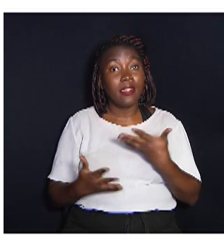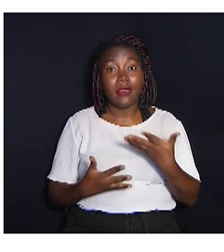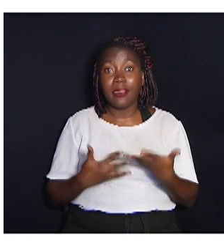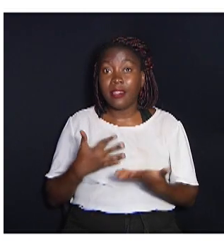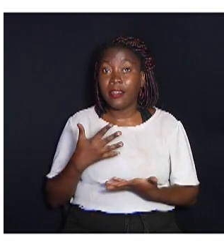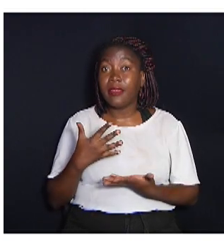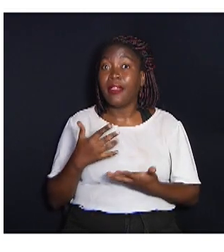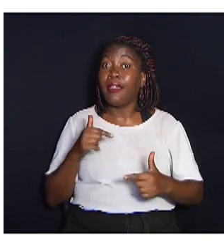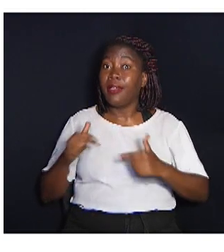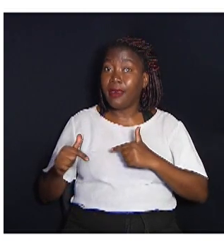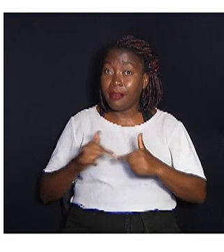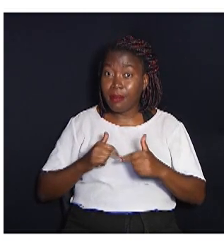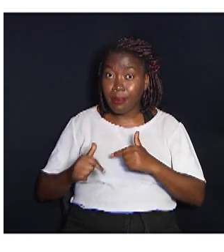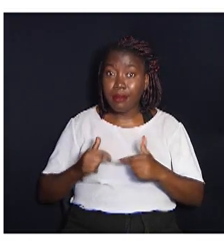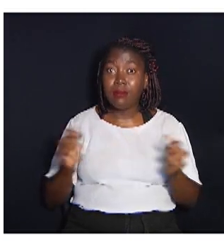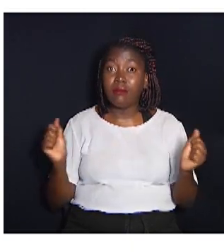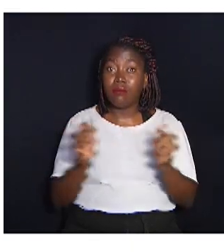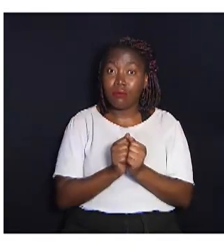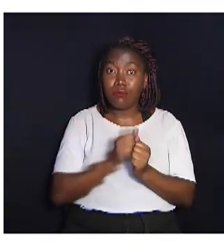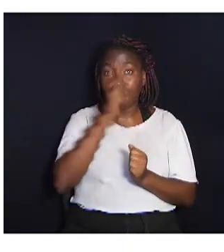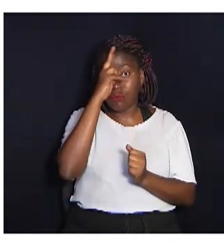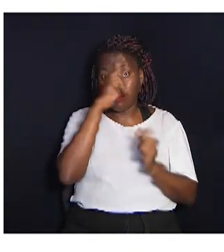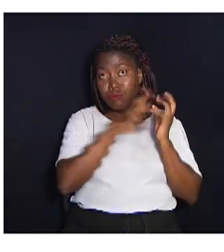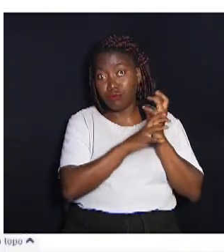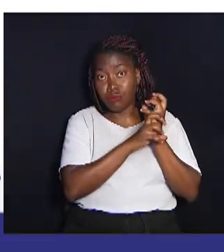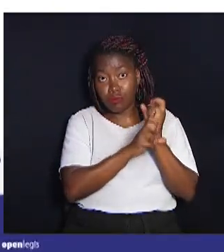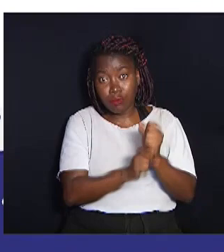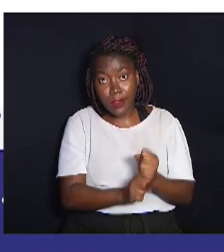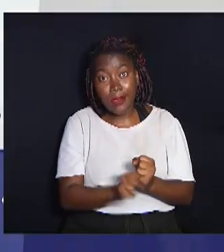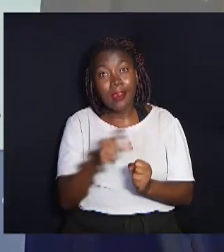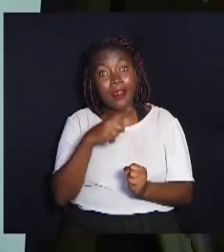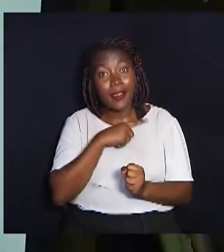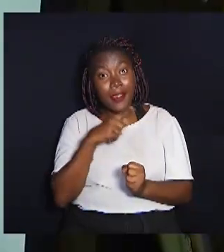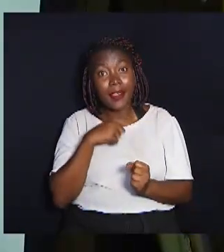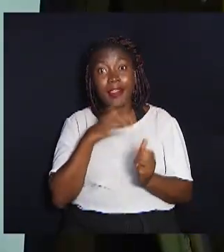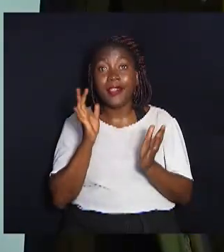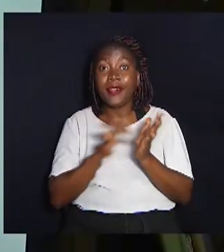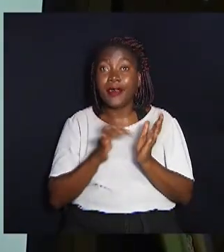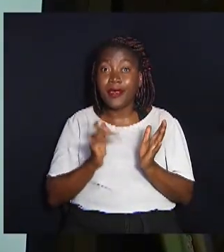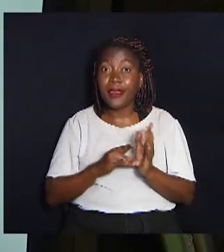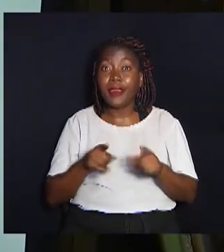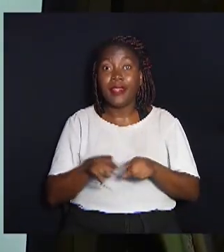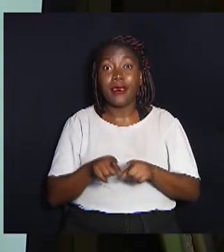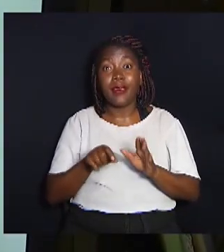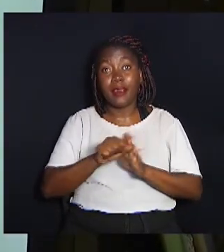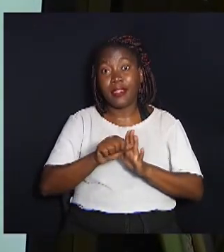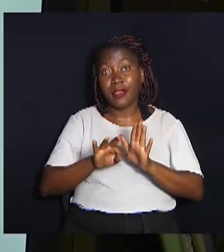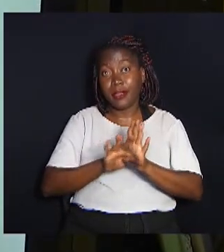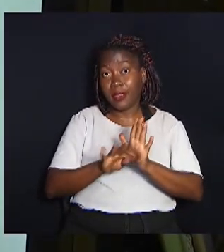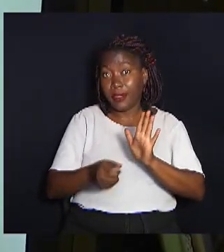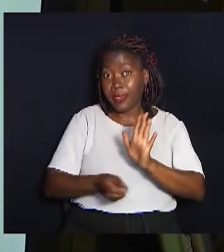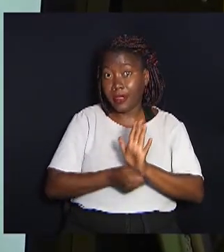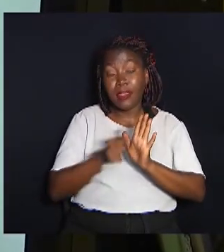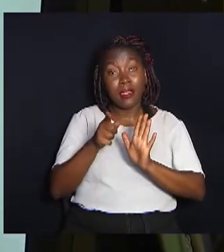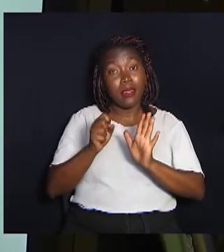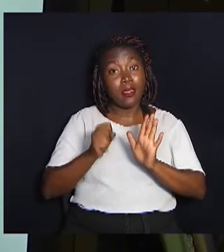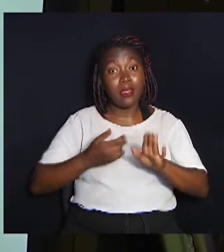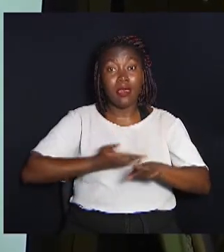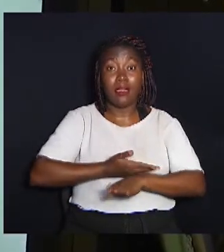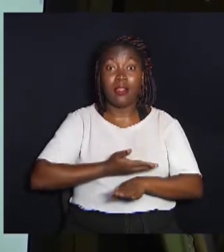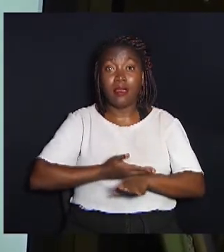um trabalho assim, junto ali com os historiadores. A gente tem os links também das atas, você pode ter acesso ali